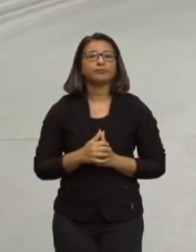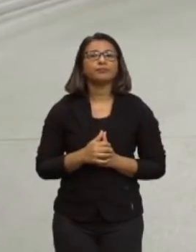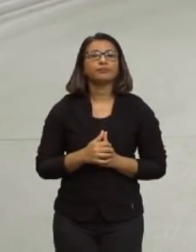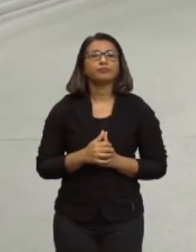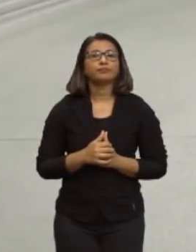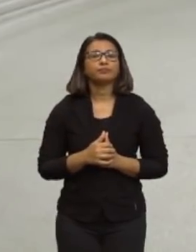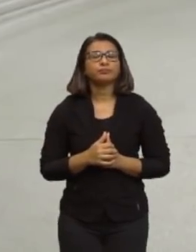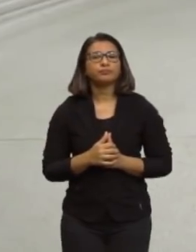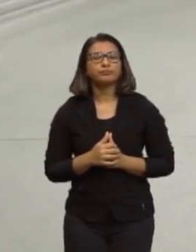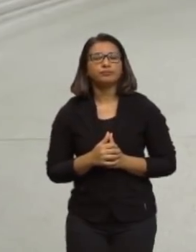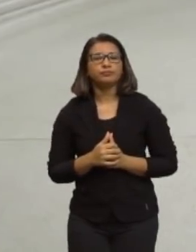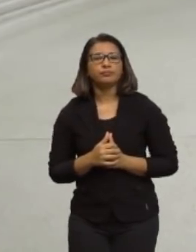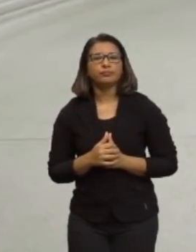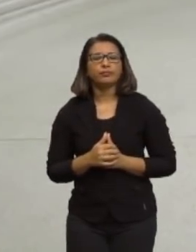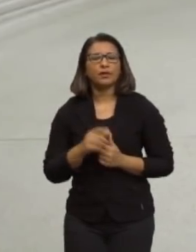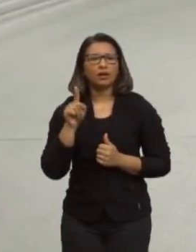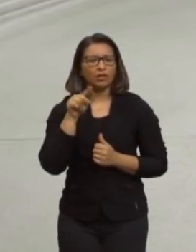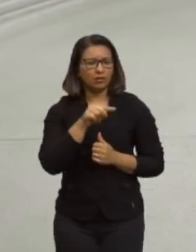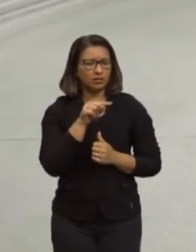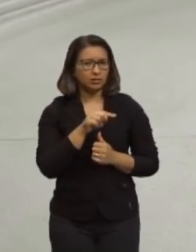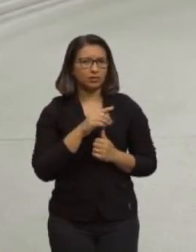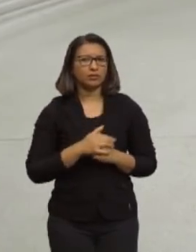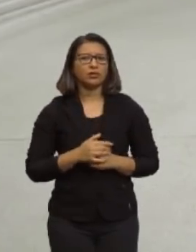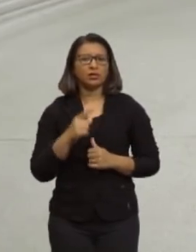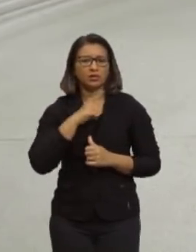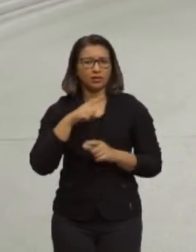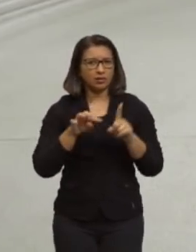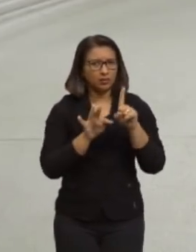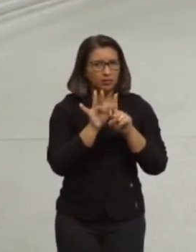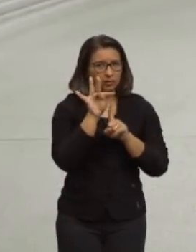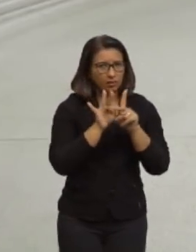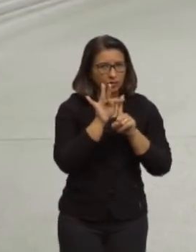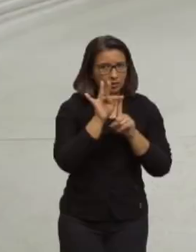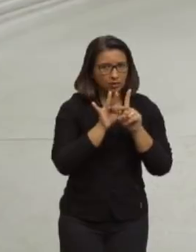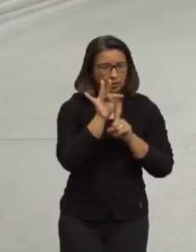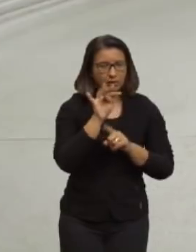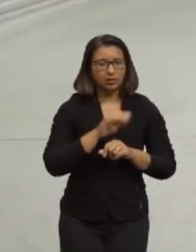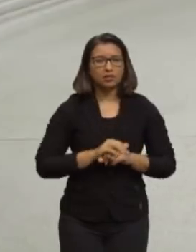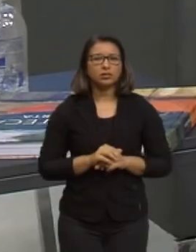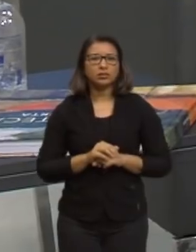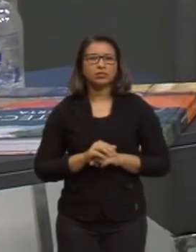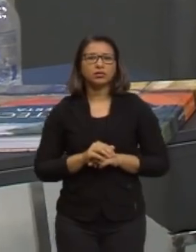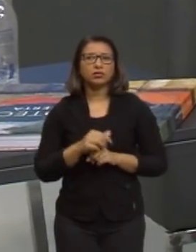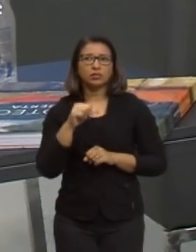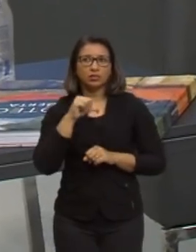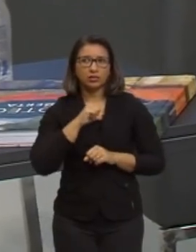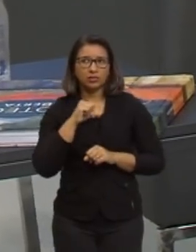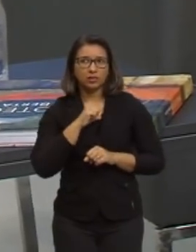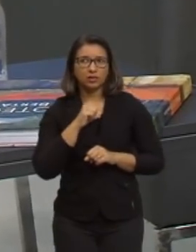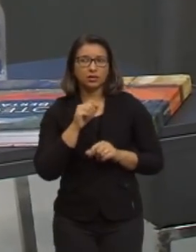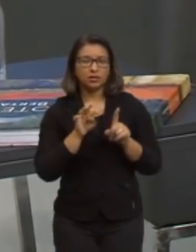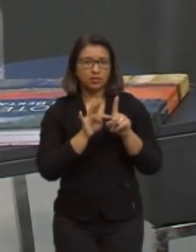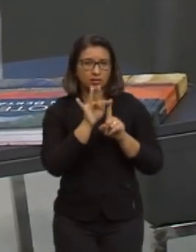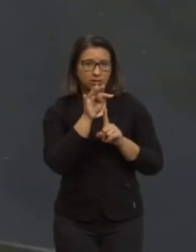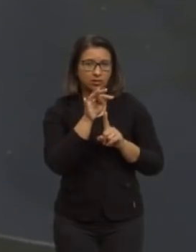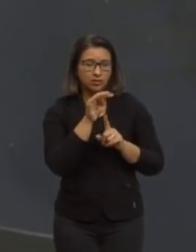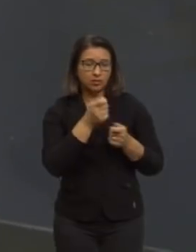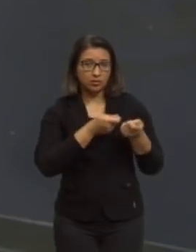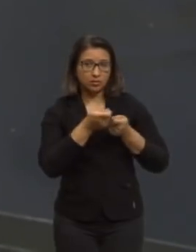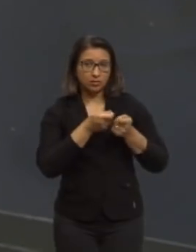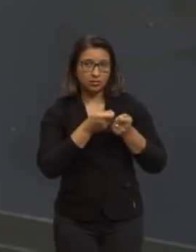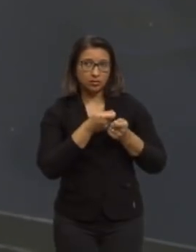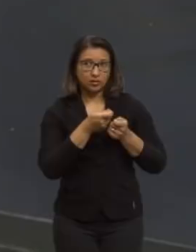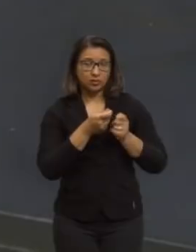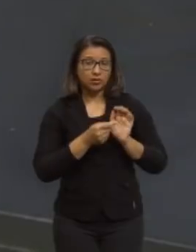então olha só aqui eu tenho um termômetro no né aqui tá o eletrodo dele e